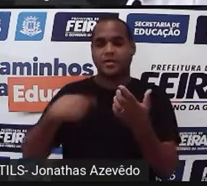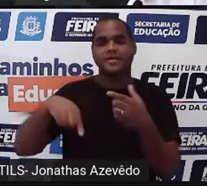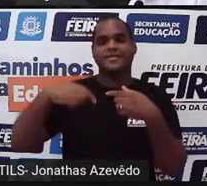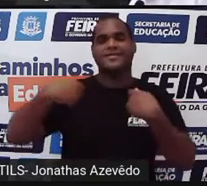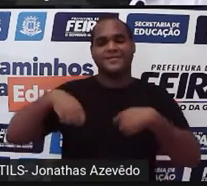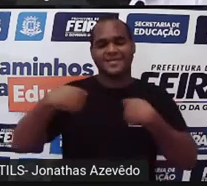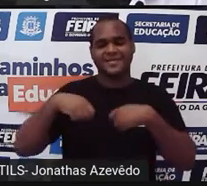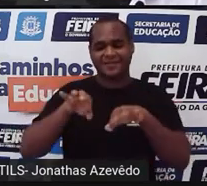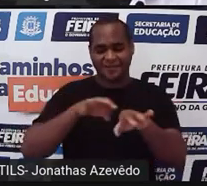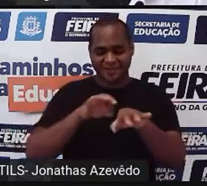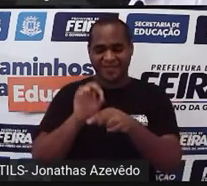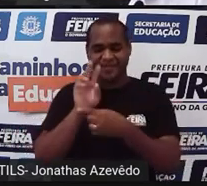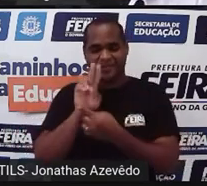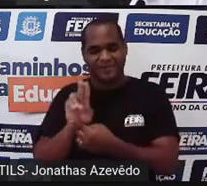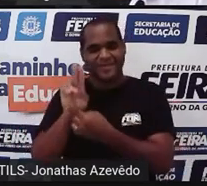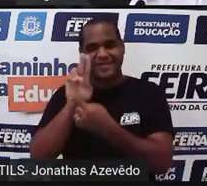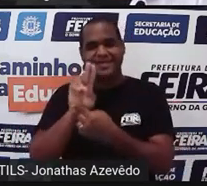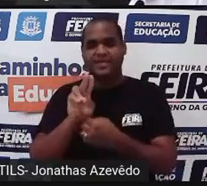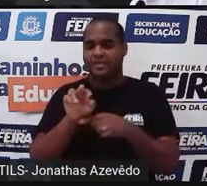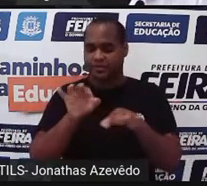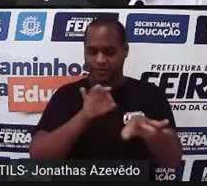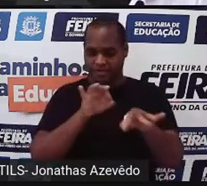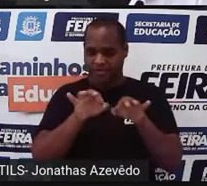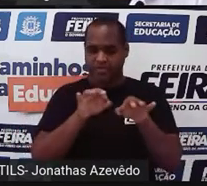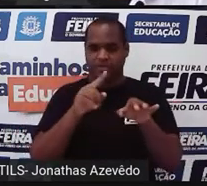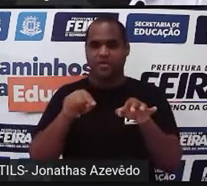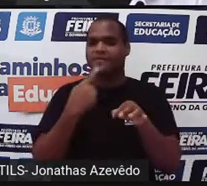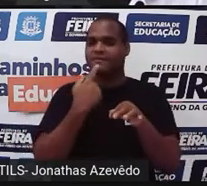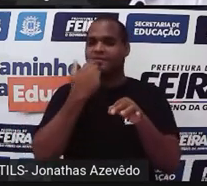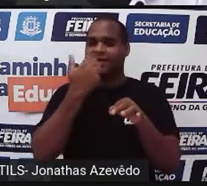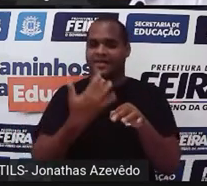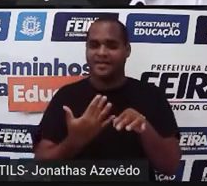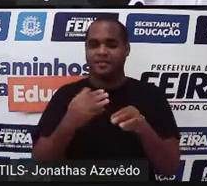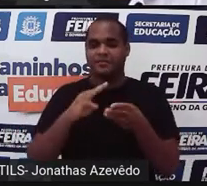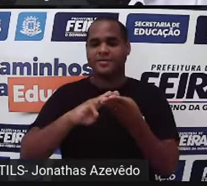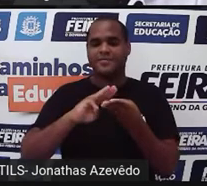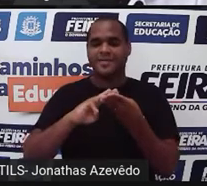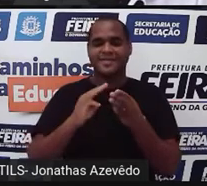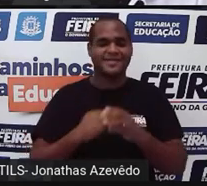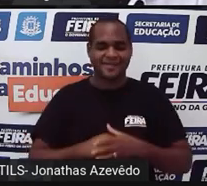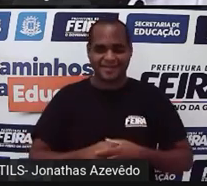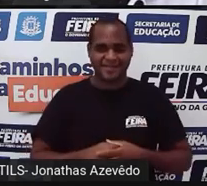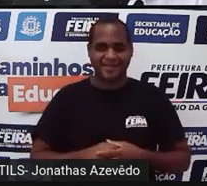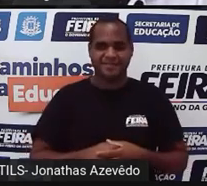usar a organização quando a gente está falando de matemática, né?